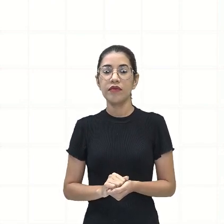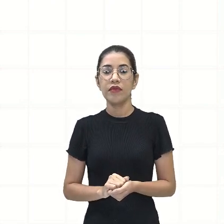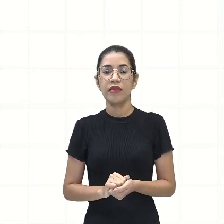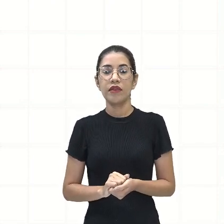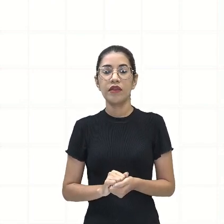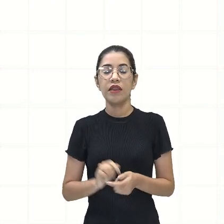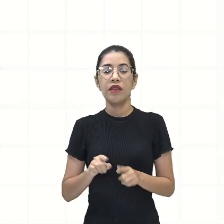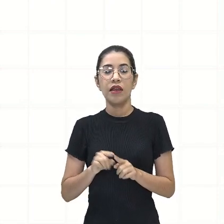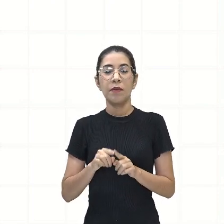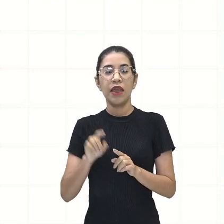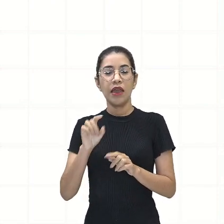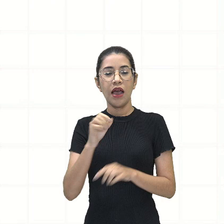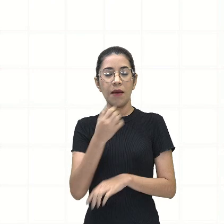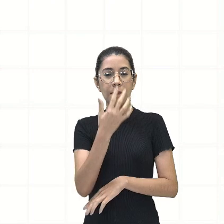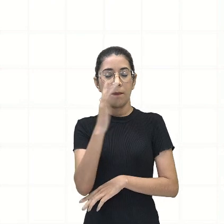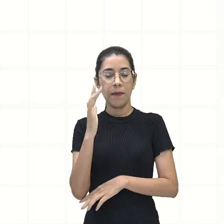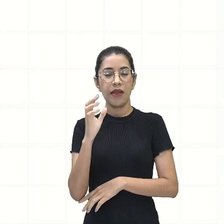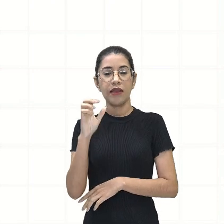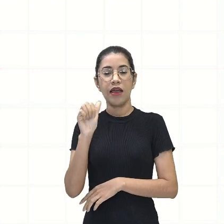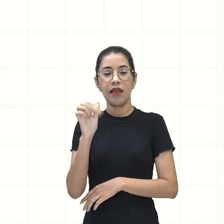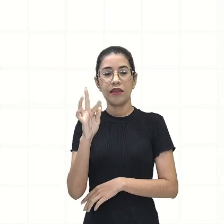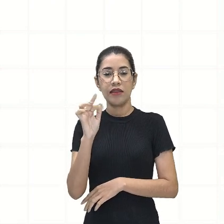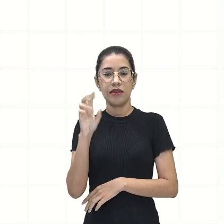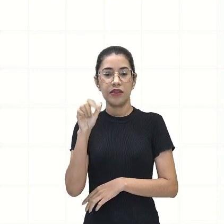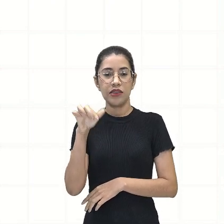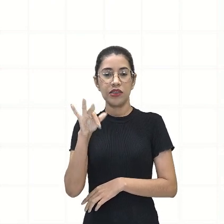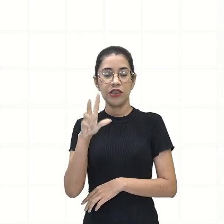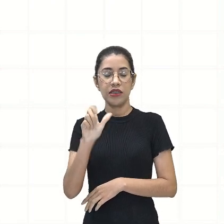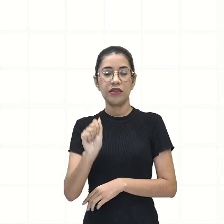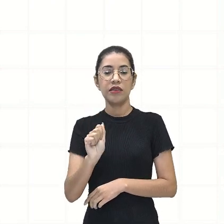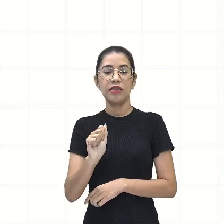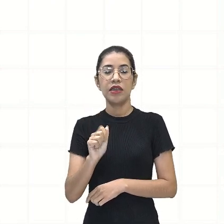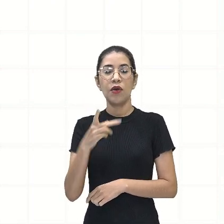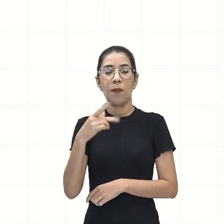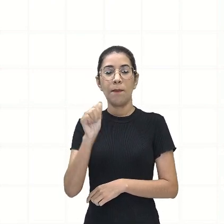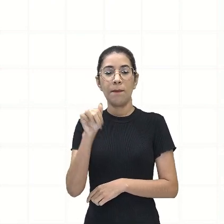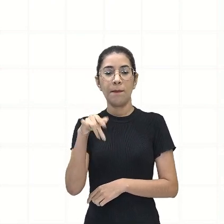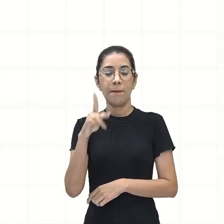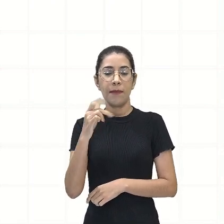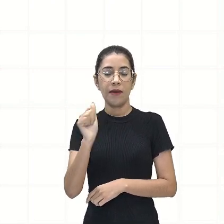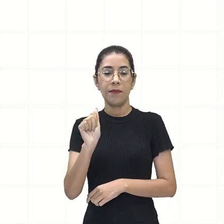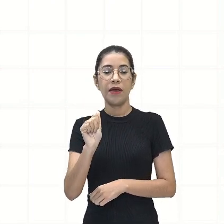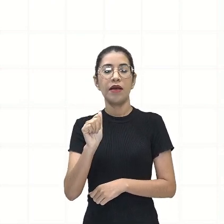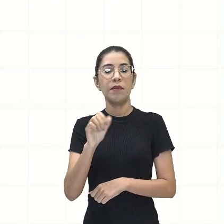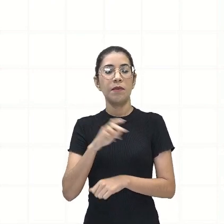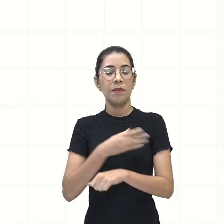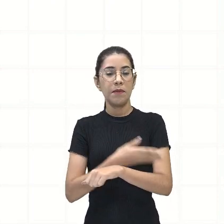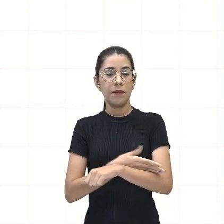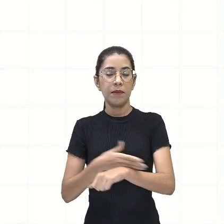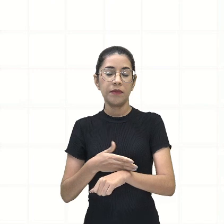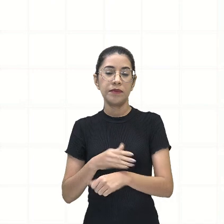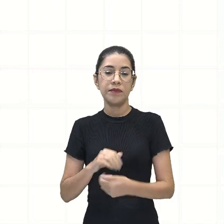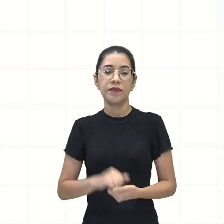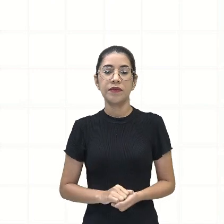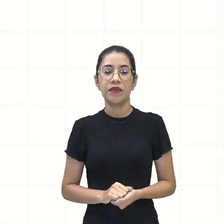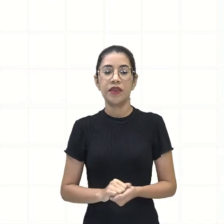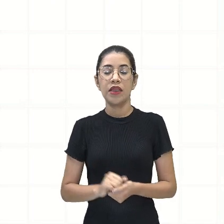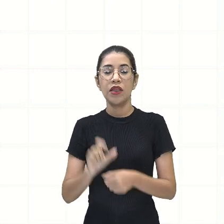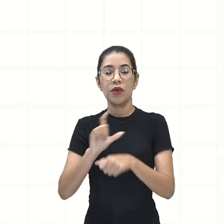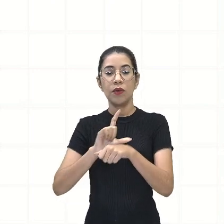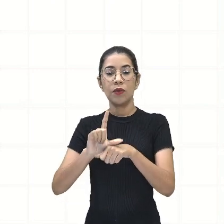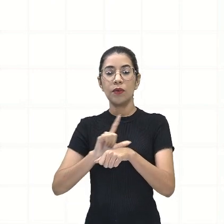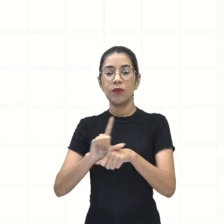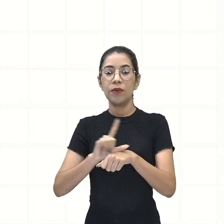Mata Atlântica na cor verde, o Pampa na cor branco, e nessa corzinha lilás aí